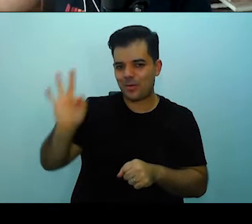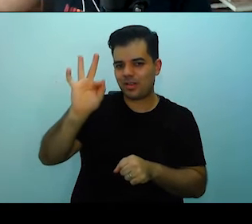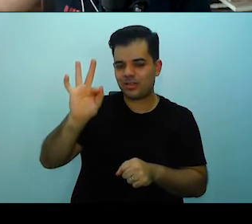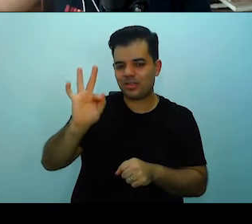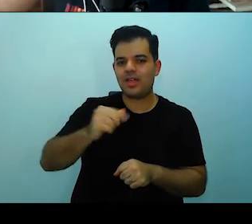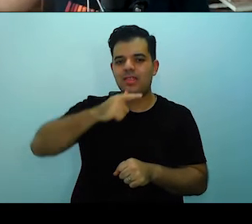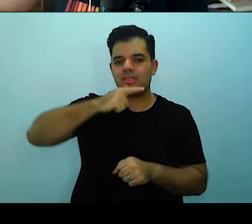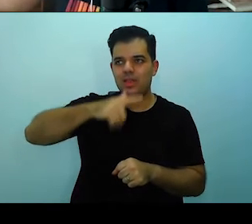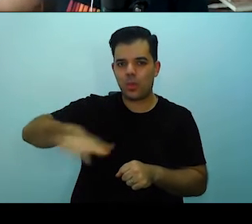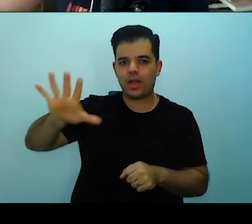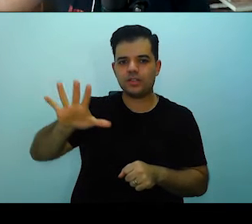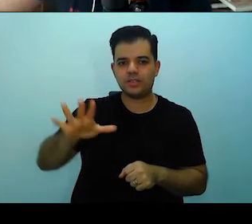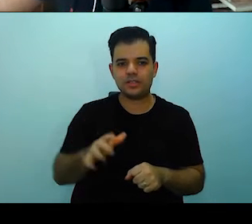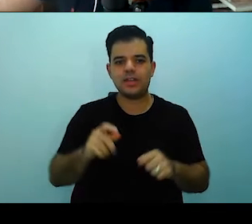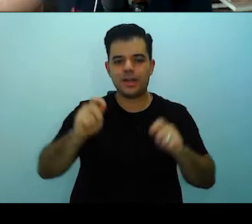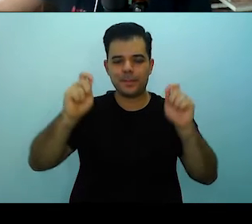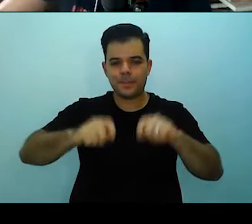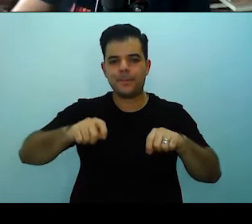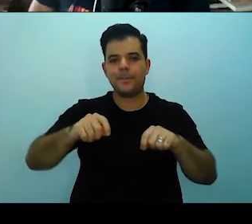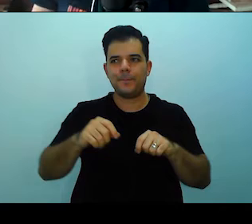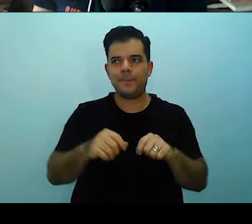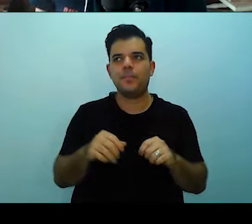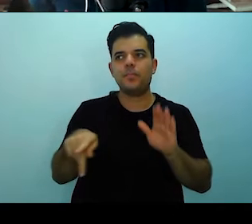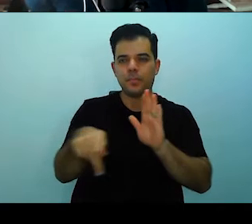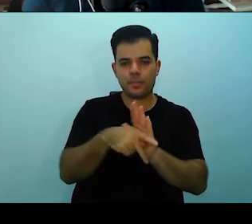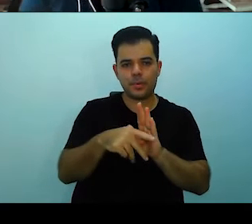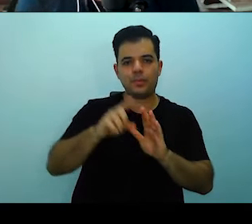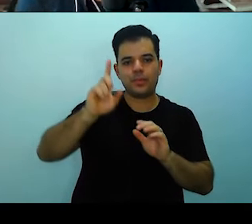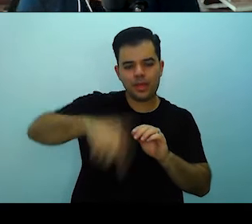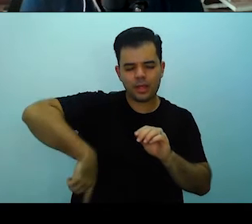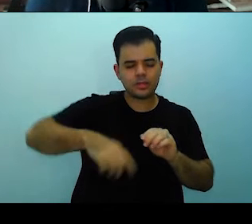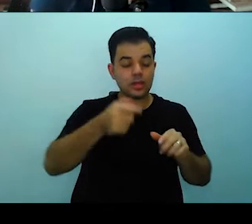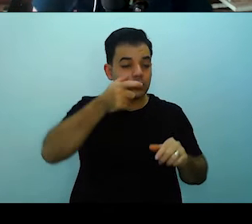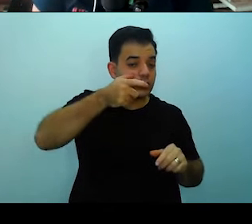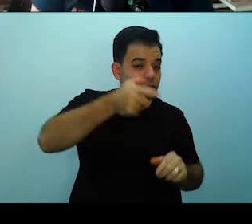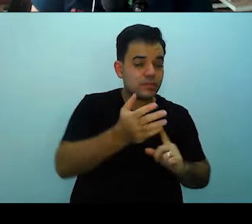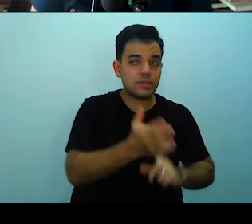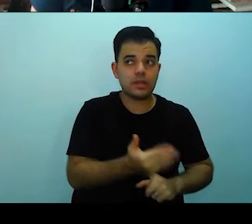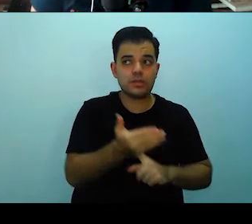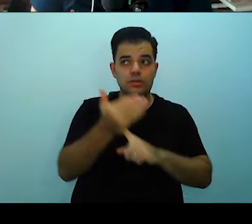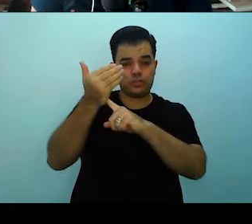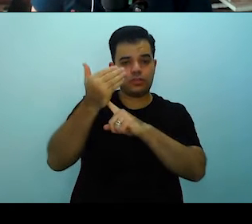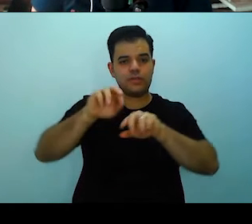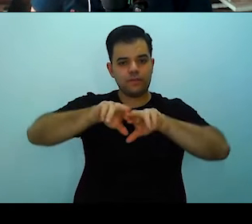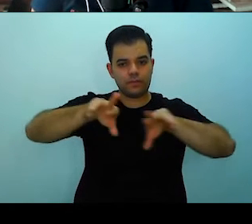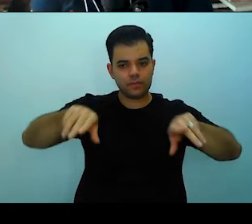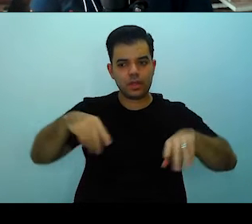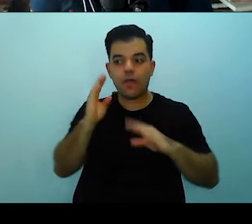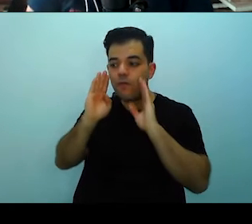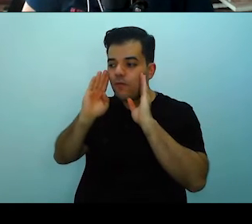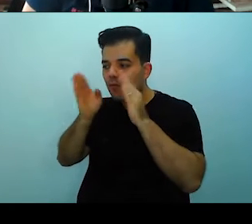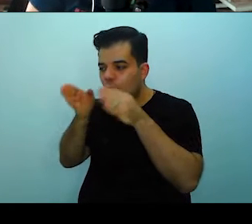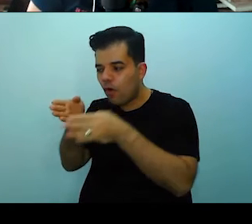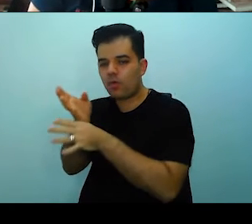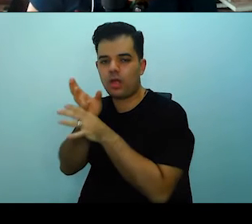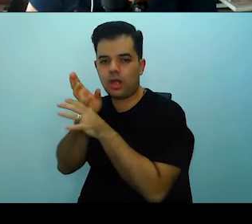de programação como tecnologia assistiva. Nesse, especificamente falando, eu foquei em cálculo, porque também